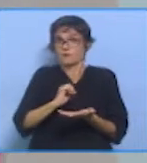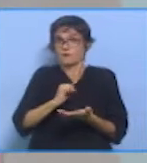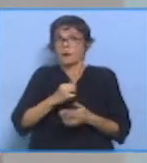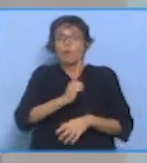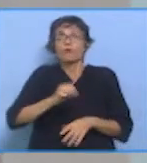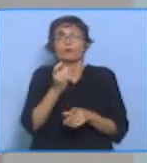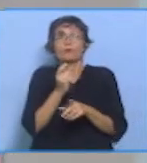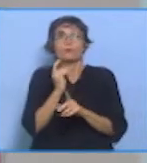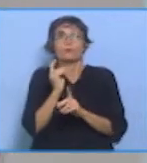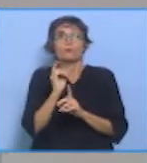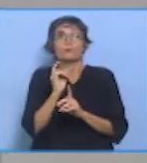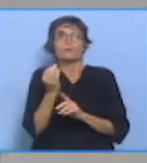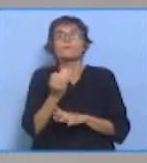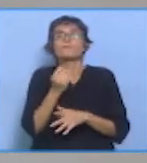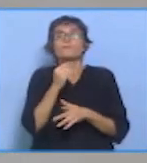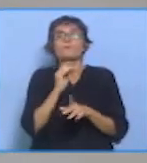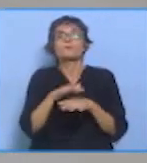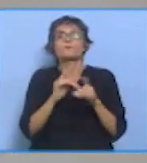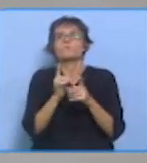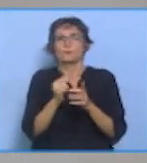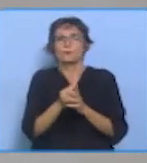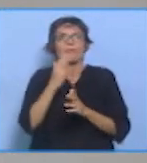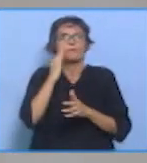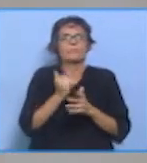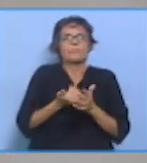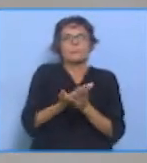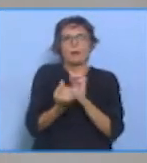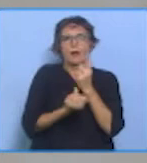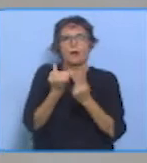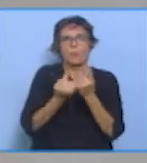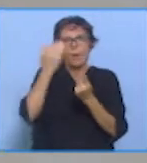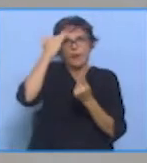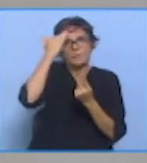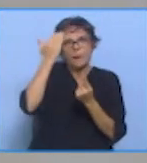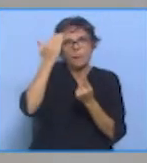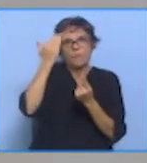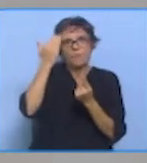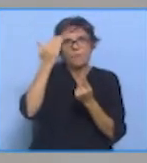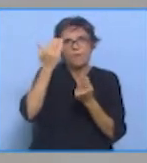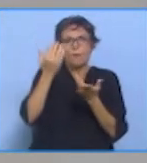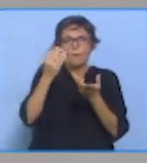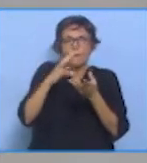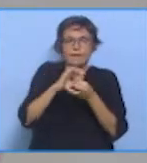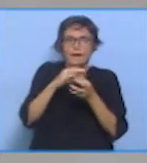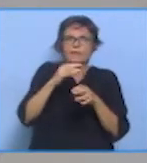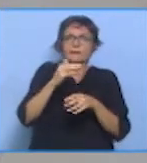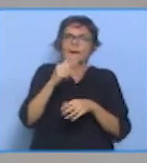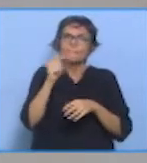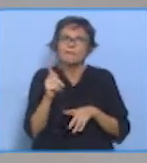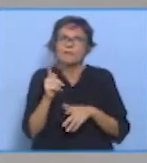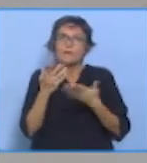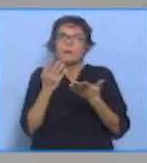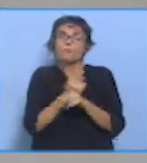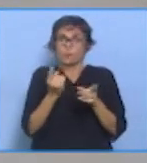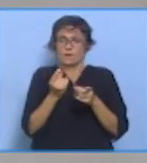dar alguma racionalidade àquilo em que acreditamos. Portanto, o estudo, a fé não tem que ser irracional, pode ter alguma